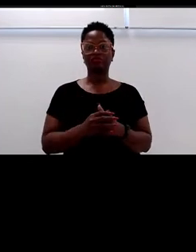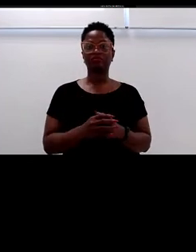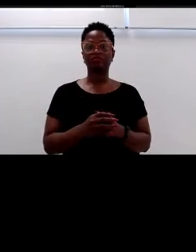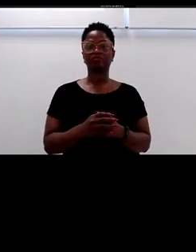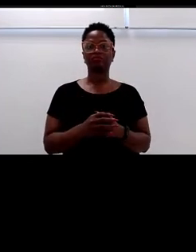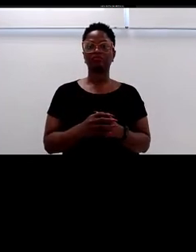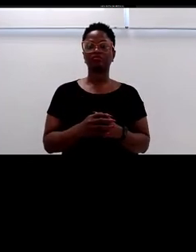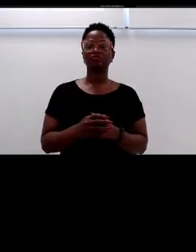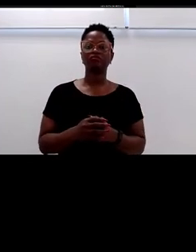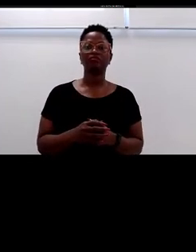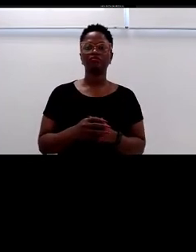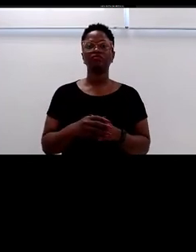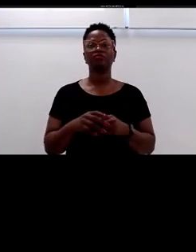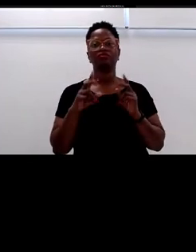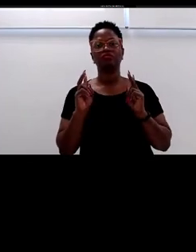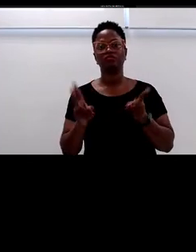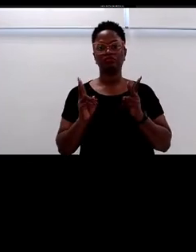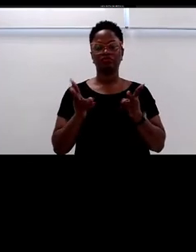ficava na minha cabeça, assim, né?